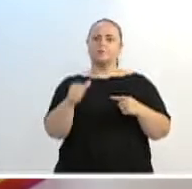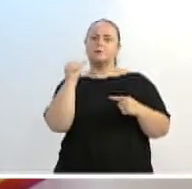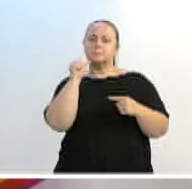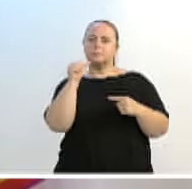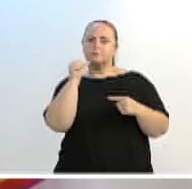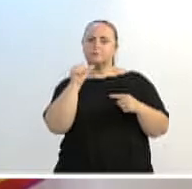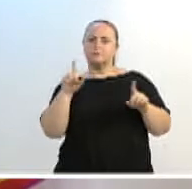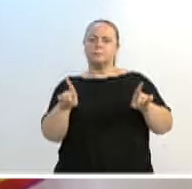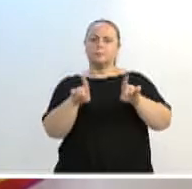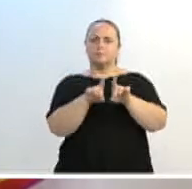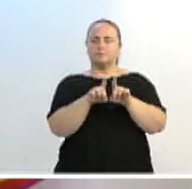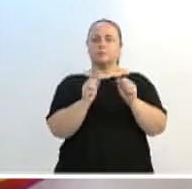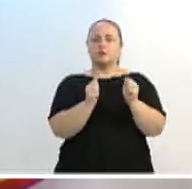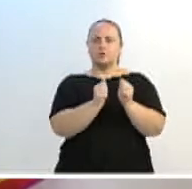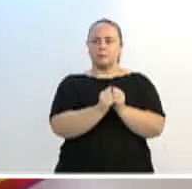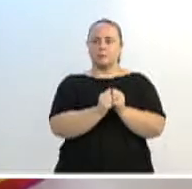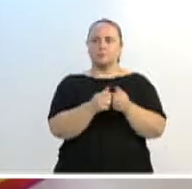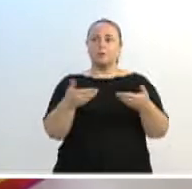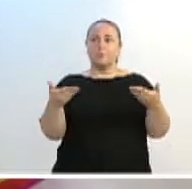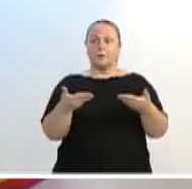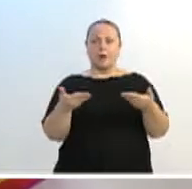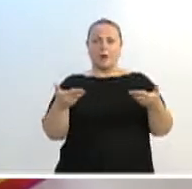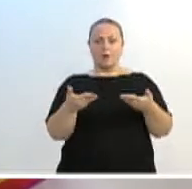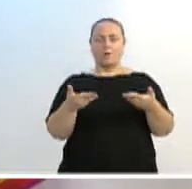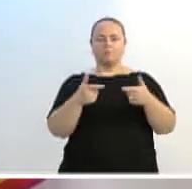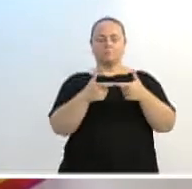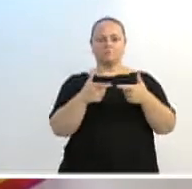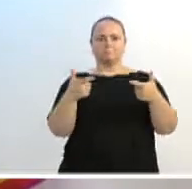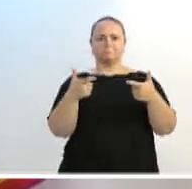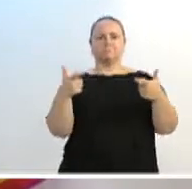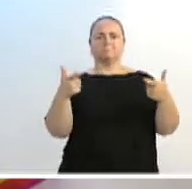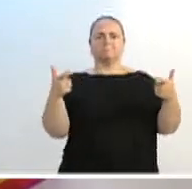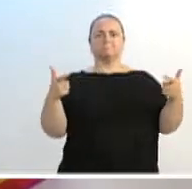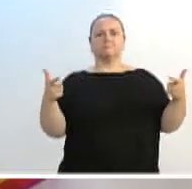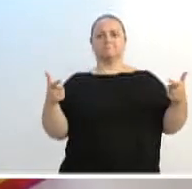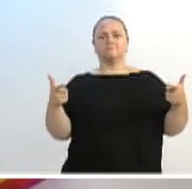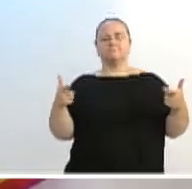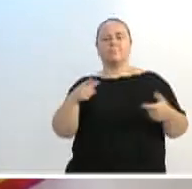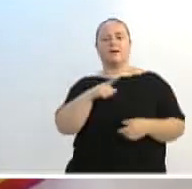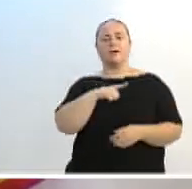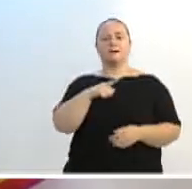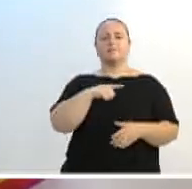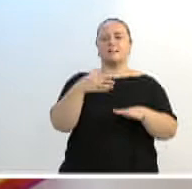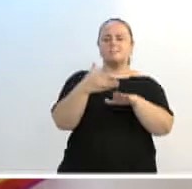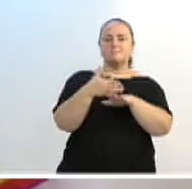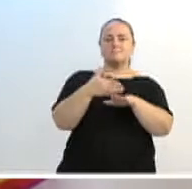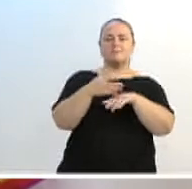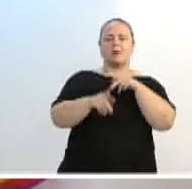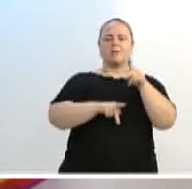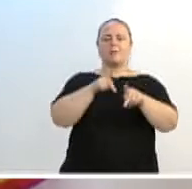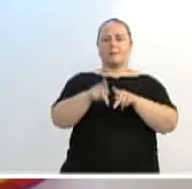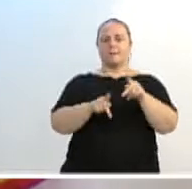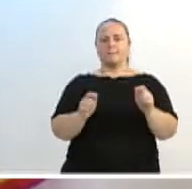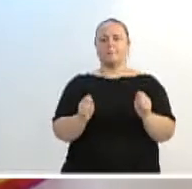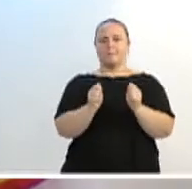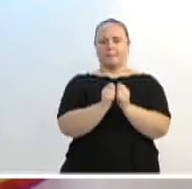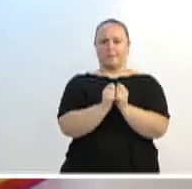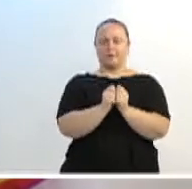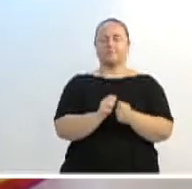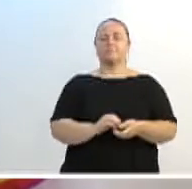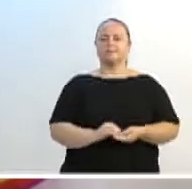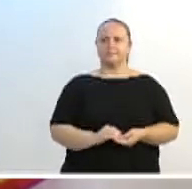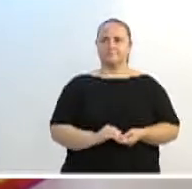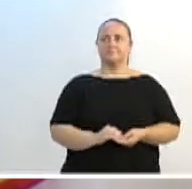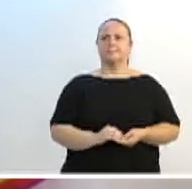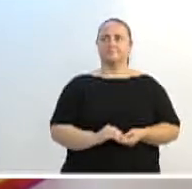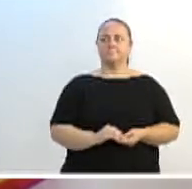de rotarianos, e agora, amplamente divulgado, tem a participação da população. Nesse tanto